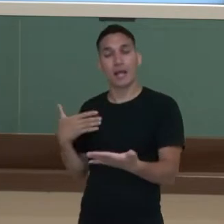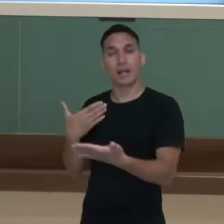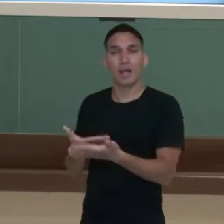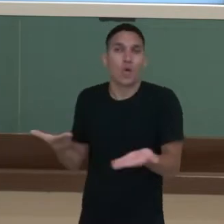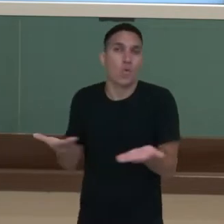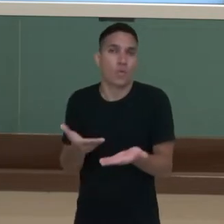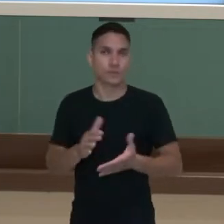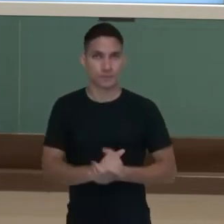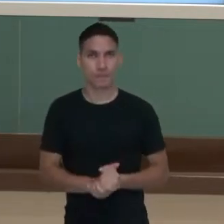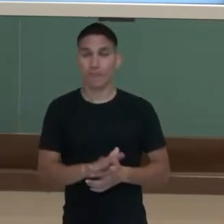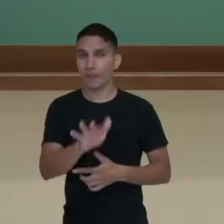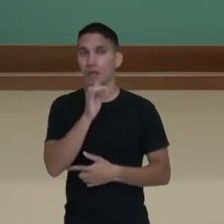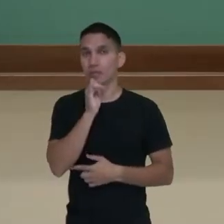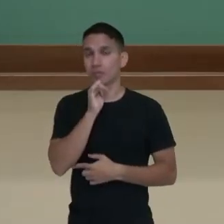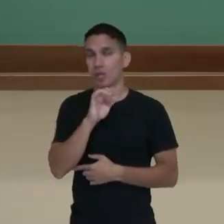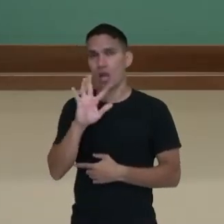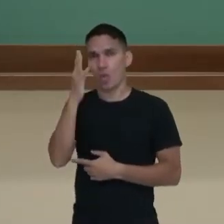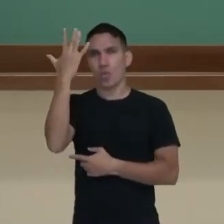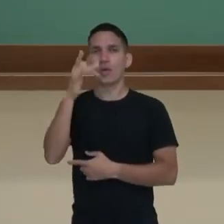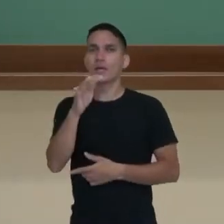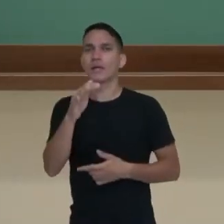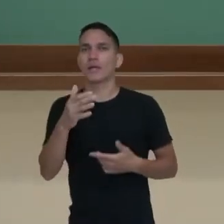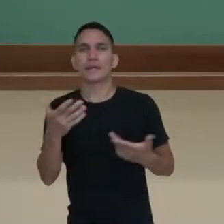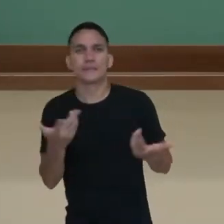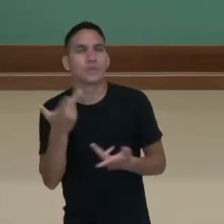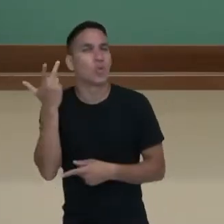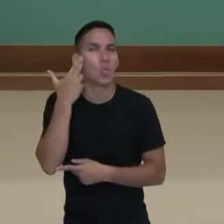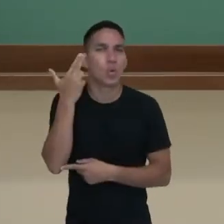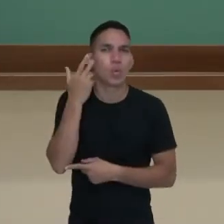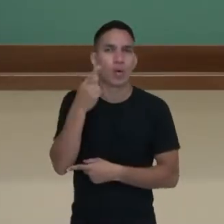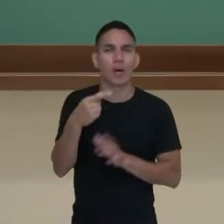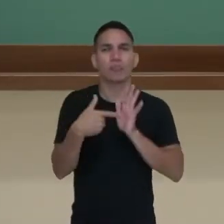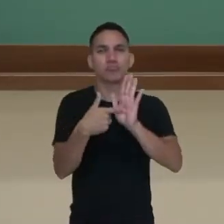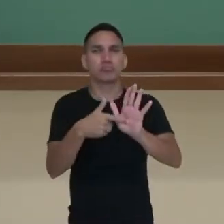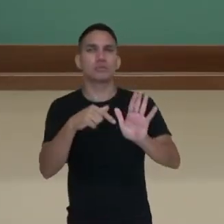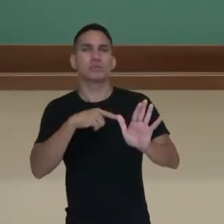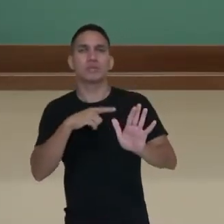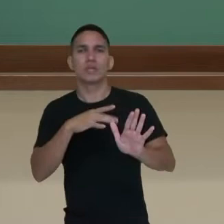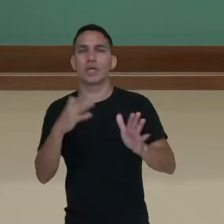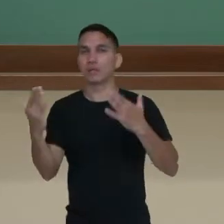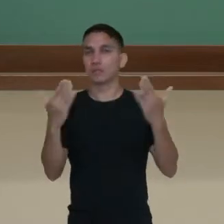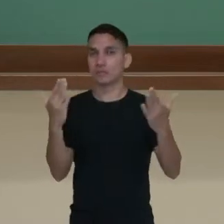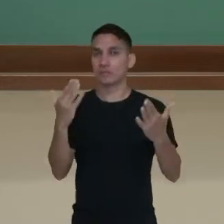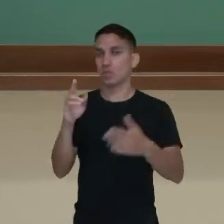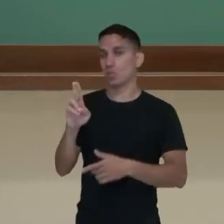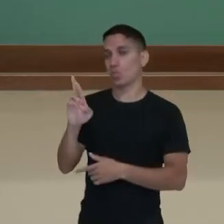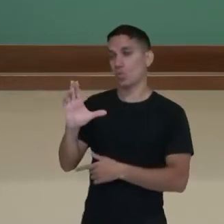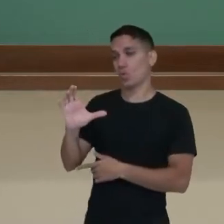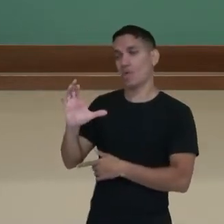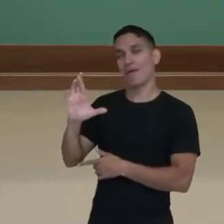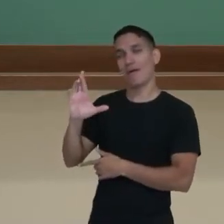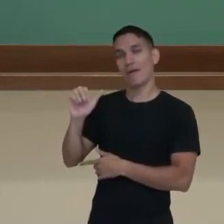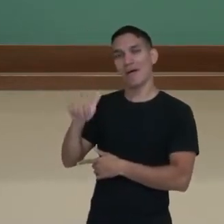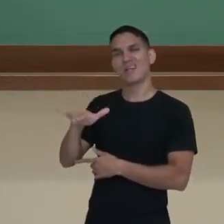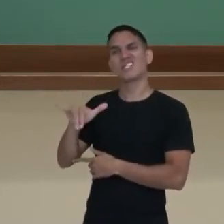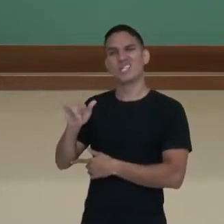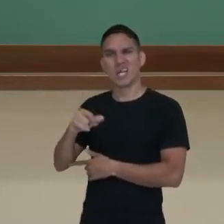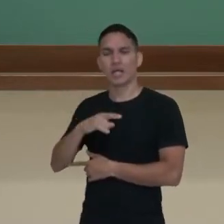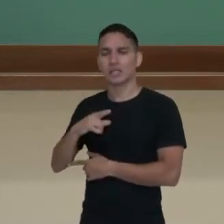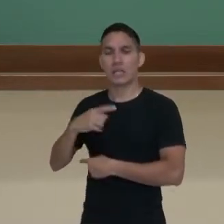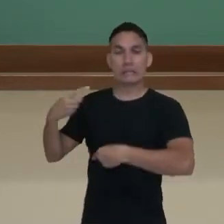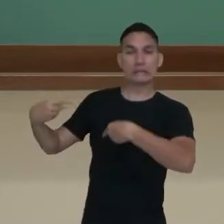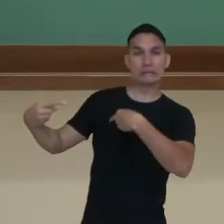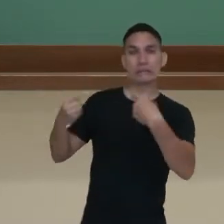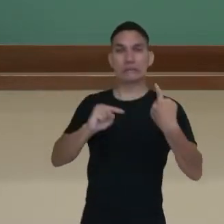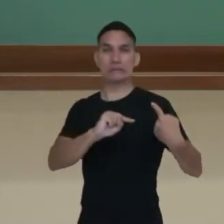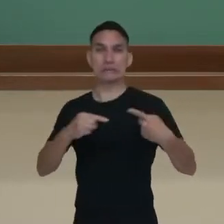Então, por exemplo, o que acontece atualmente, eu vou pegar um exemplo aí entre a Ucrânia, né, que está sendo disputada e